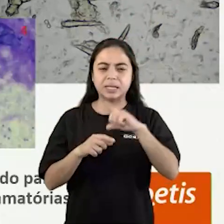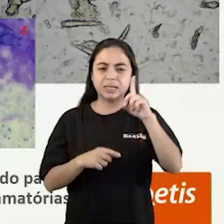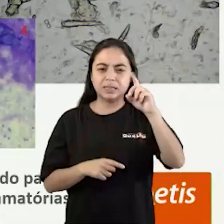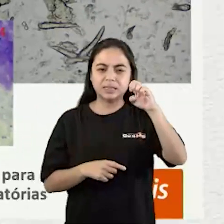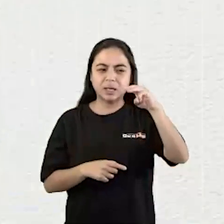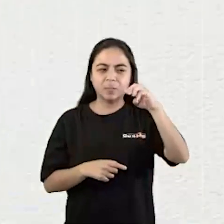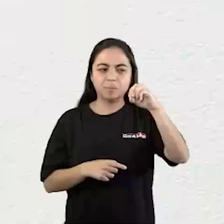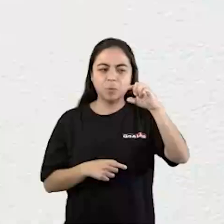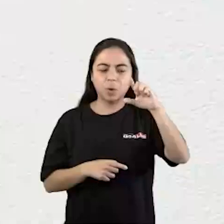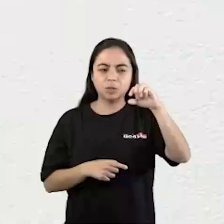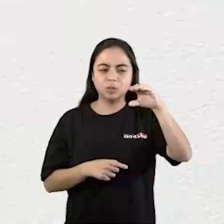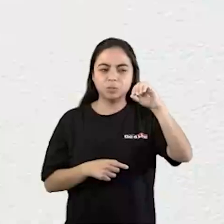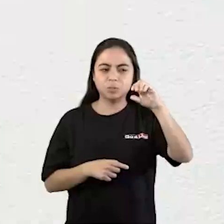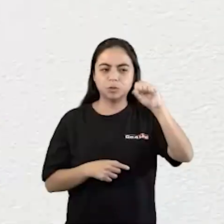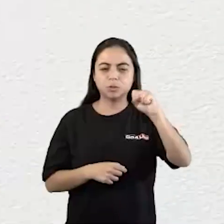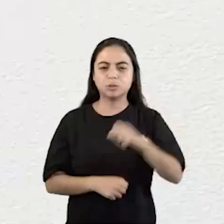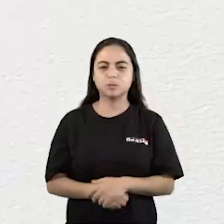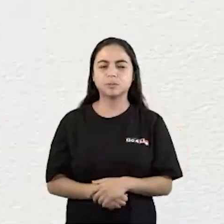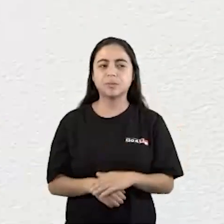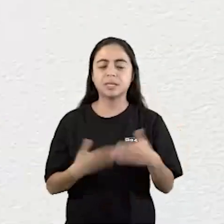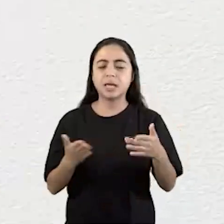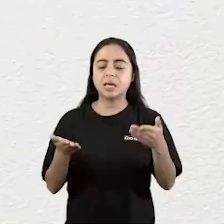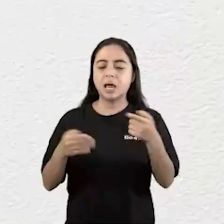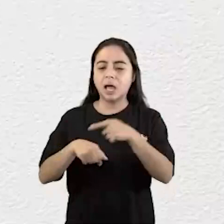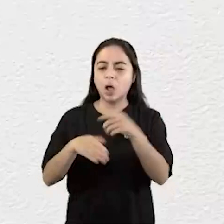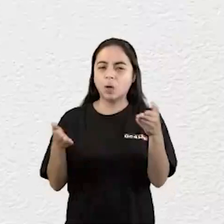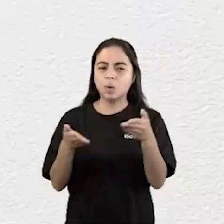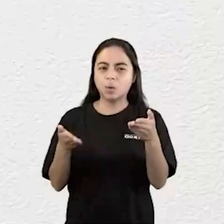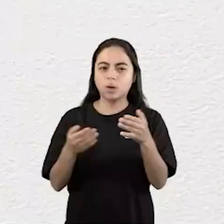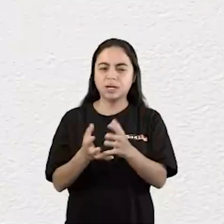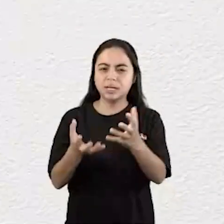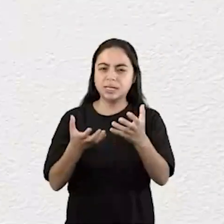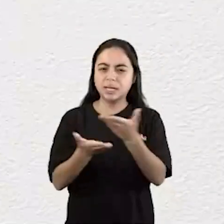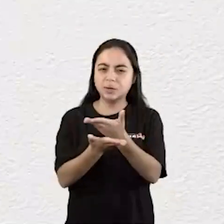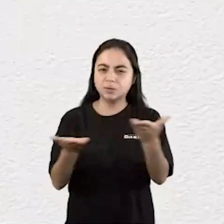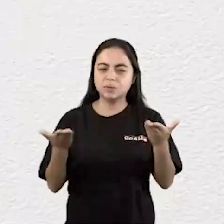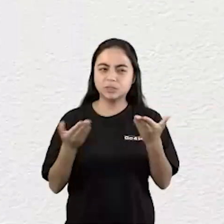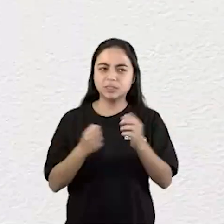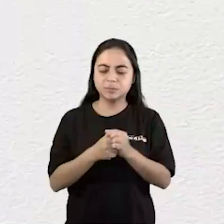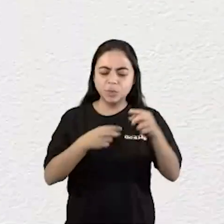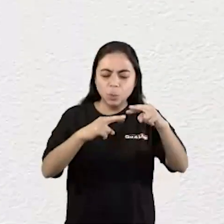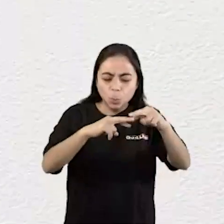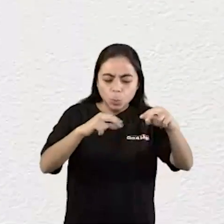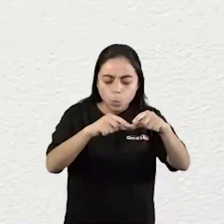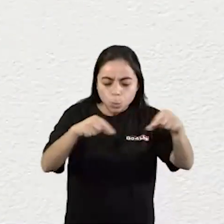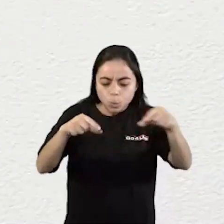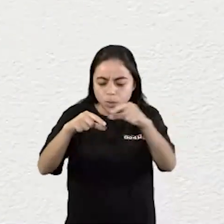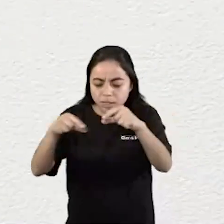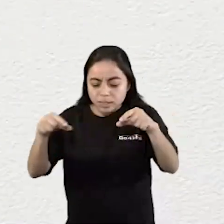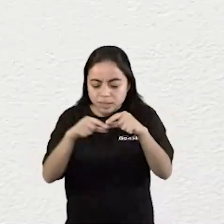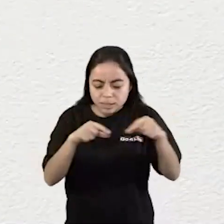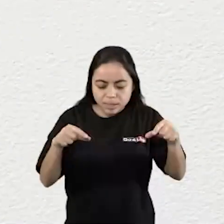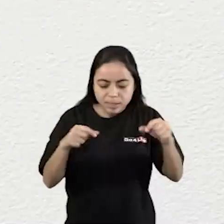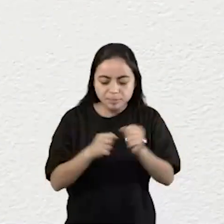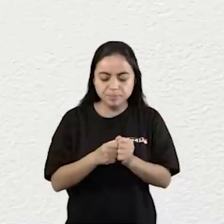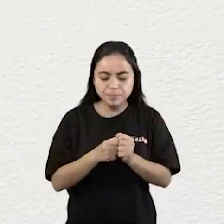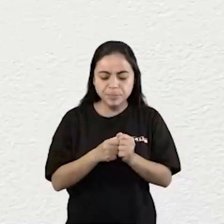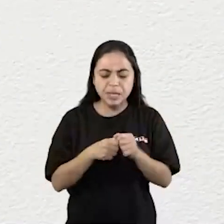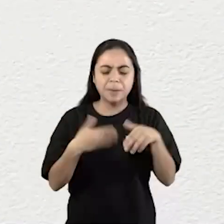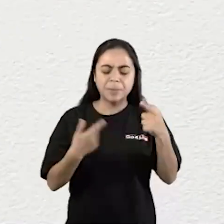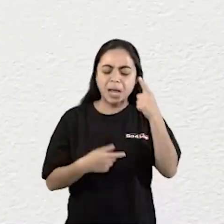demódex. Então, nesse momento, eu quero, junto com vocês, ler umas lâminas, para que a gente possa enxergar